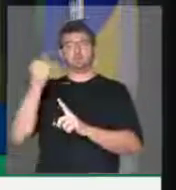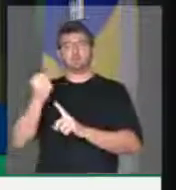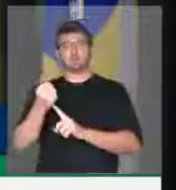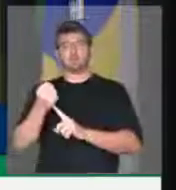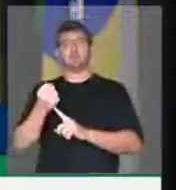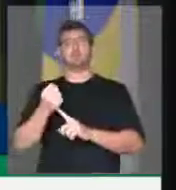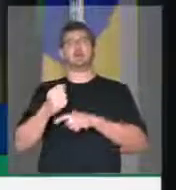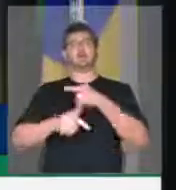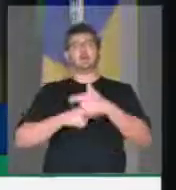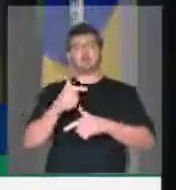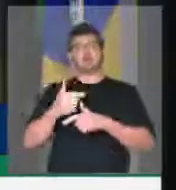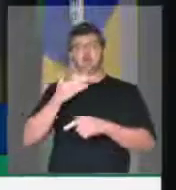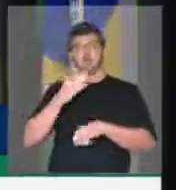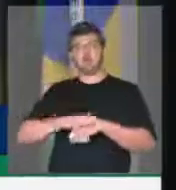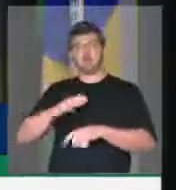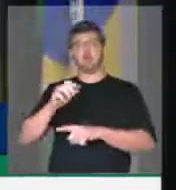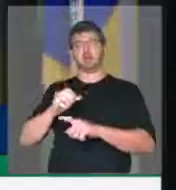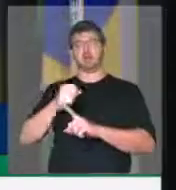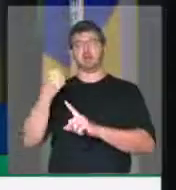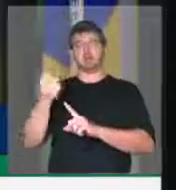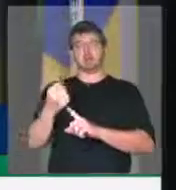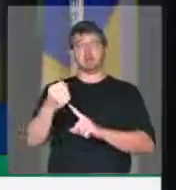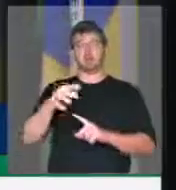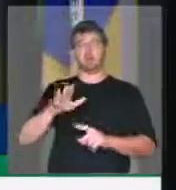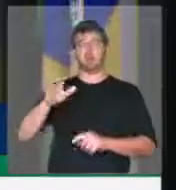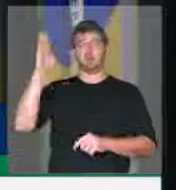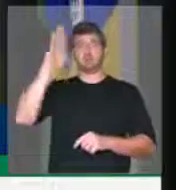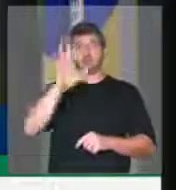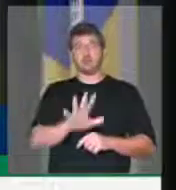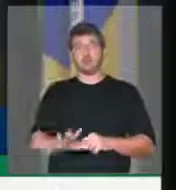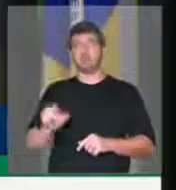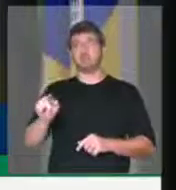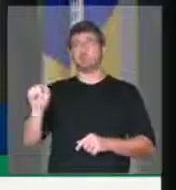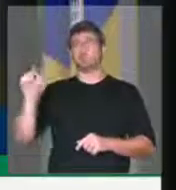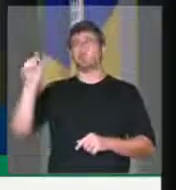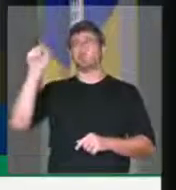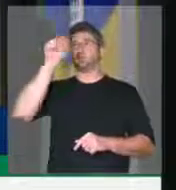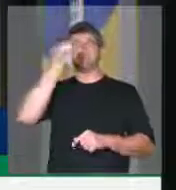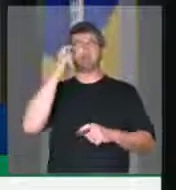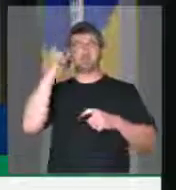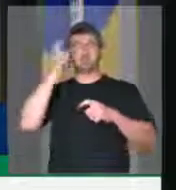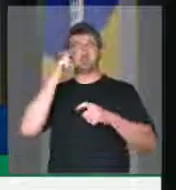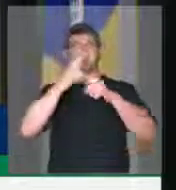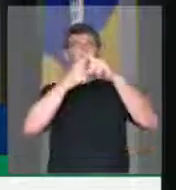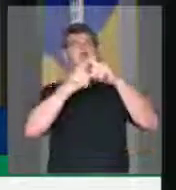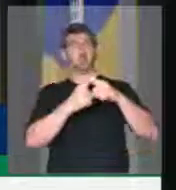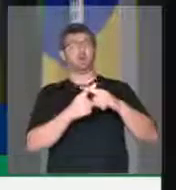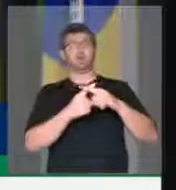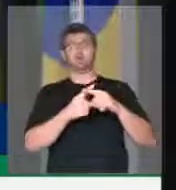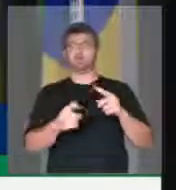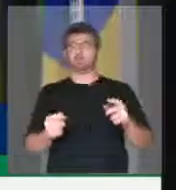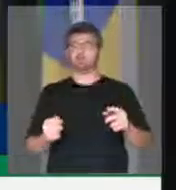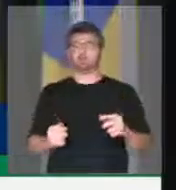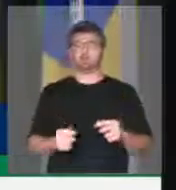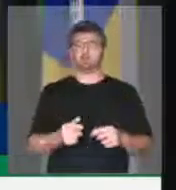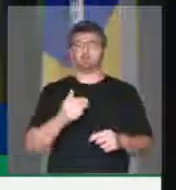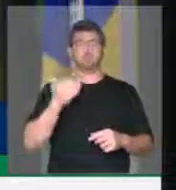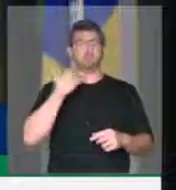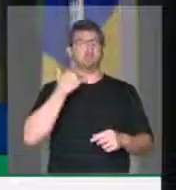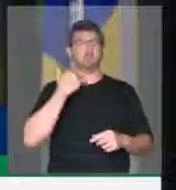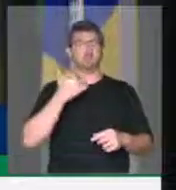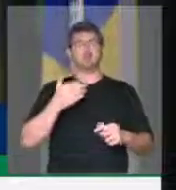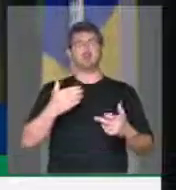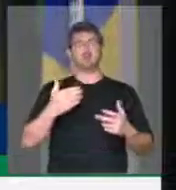estender sua atuação social para todos os quadrantes do país, sem preocupação de concorrência com os bancos